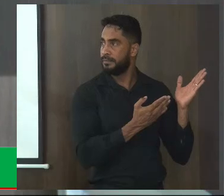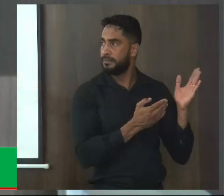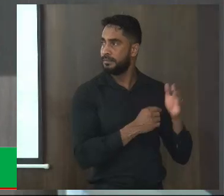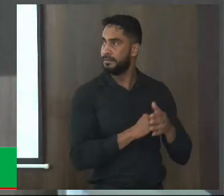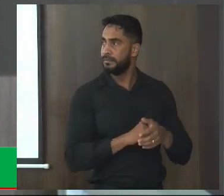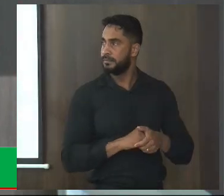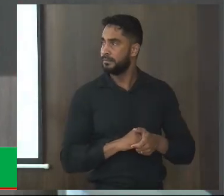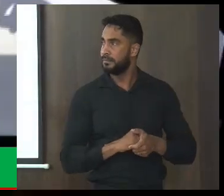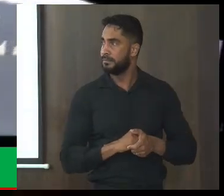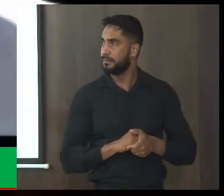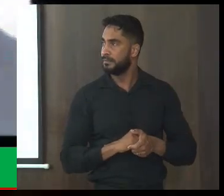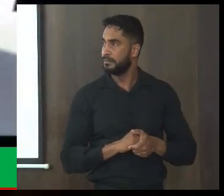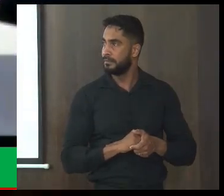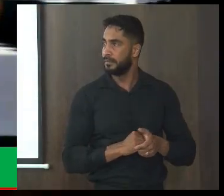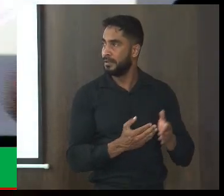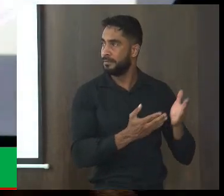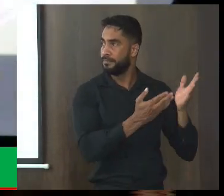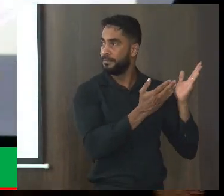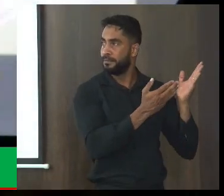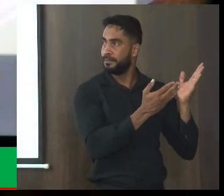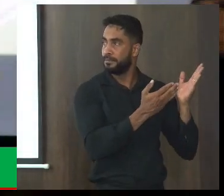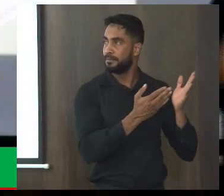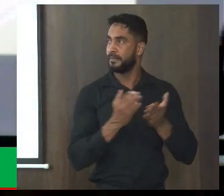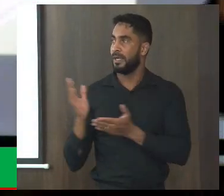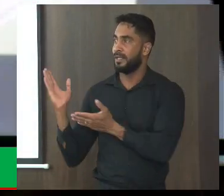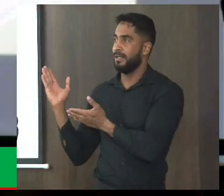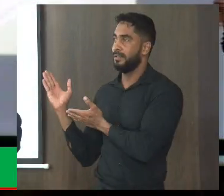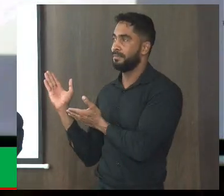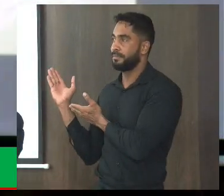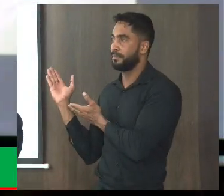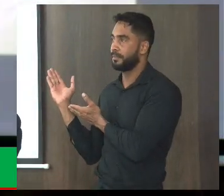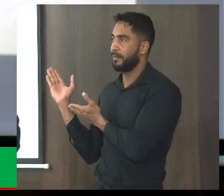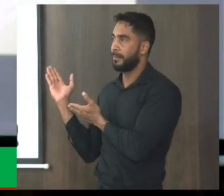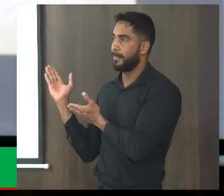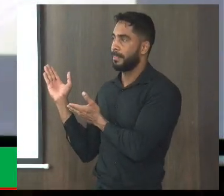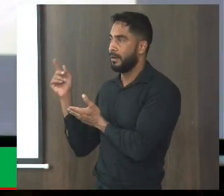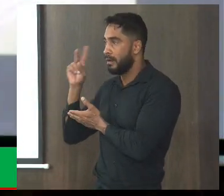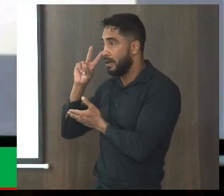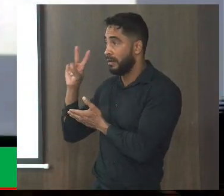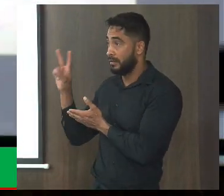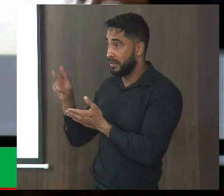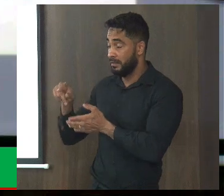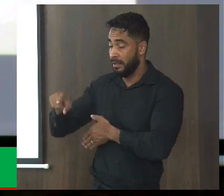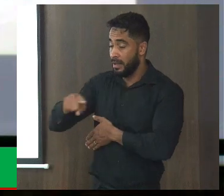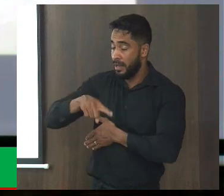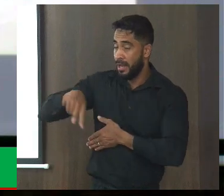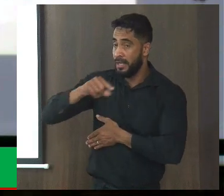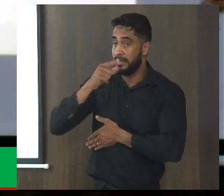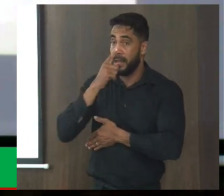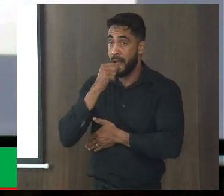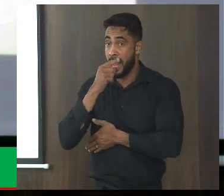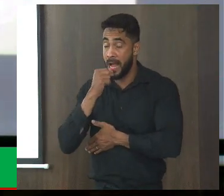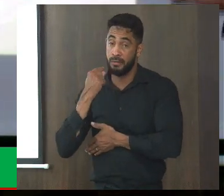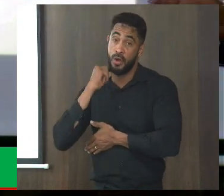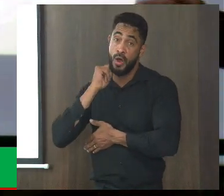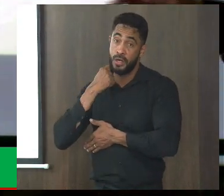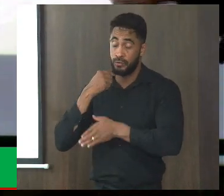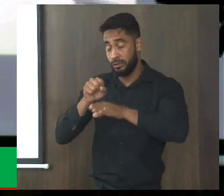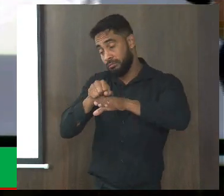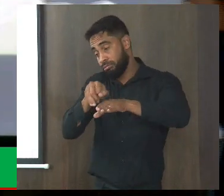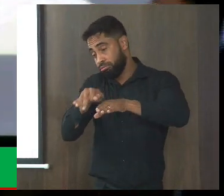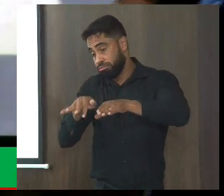de rejeito. Ela, o ano passado, eu e a Comissão de Meio Ambiente, nós estivemos lá. Dentro